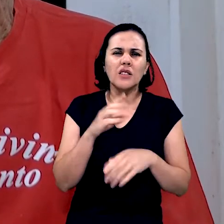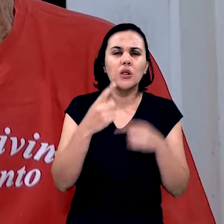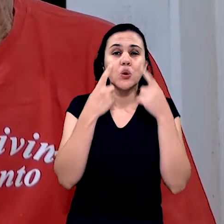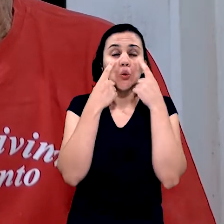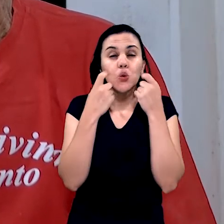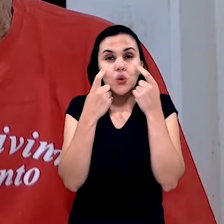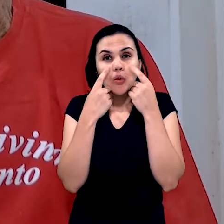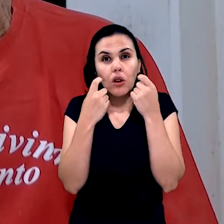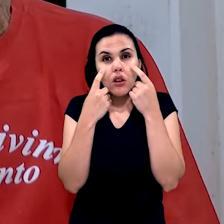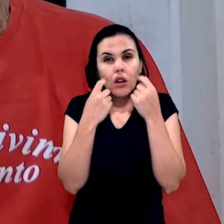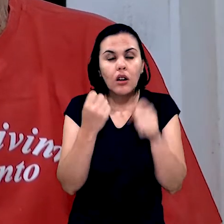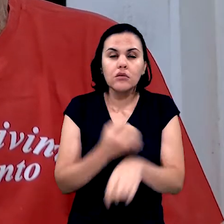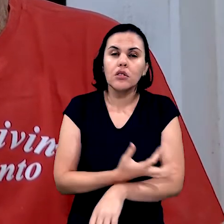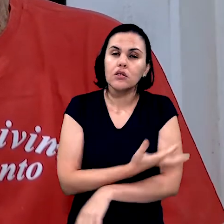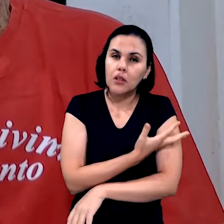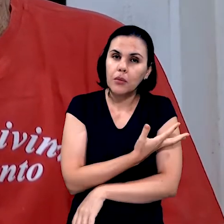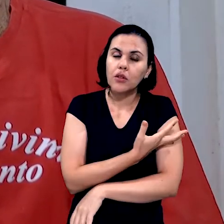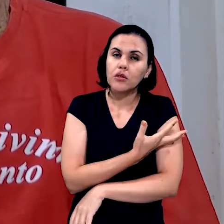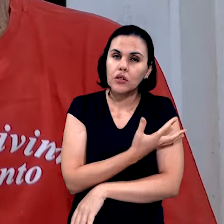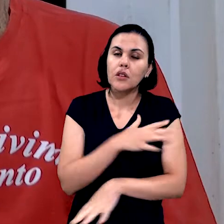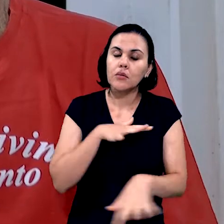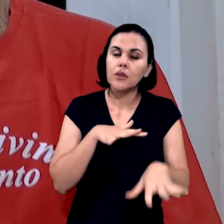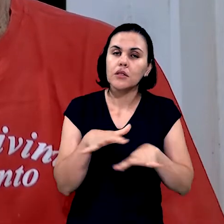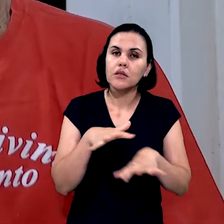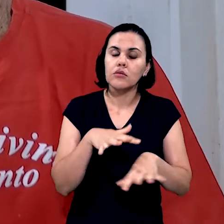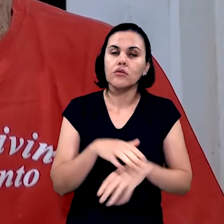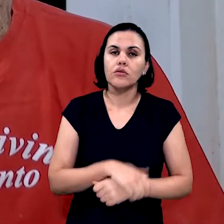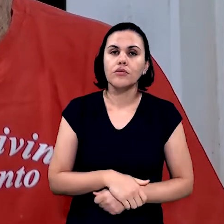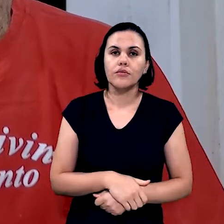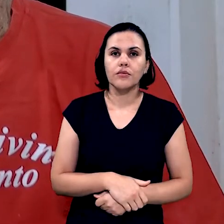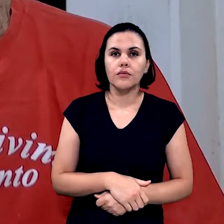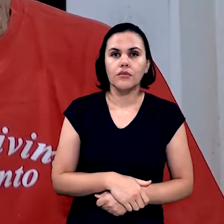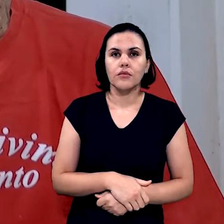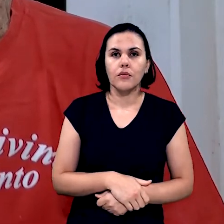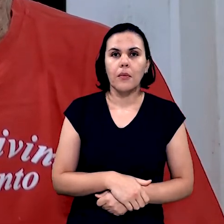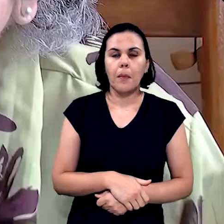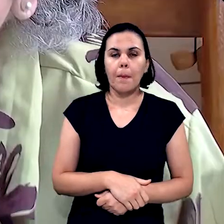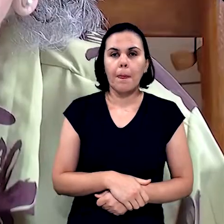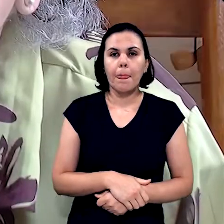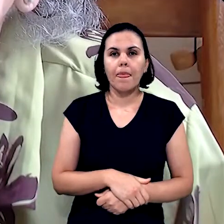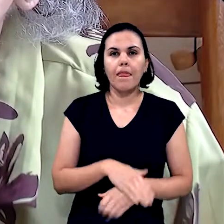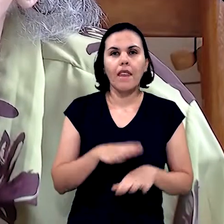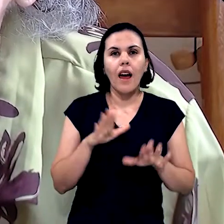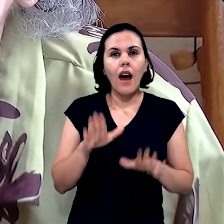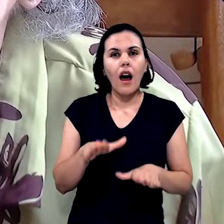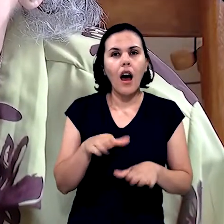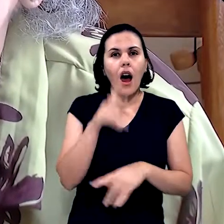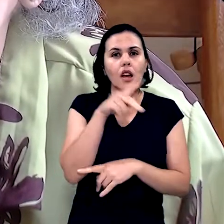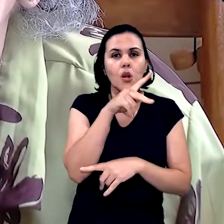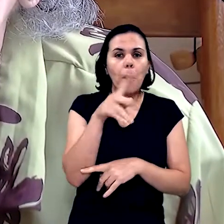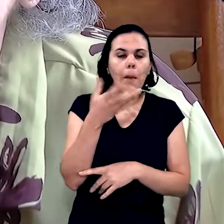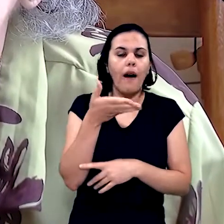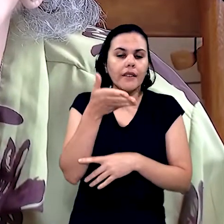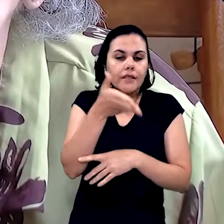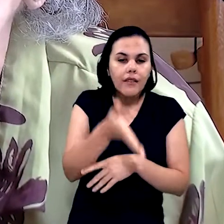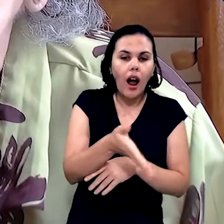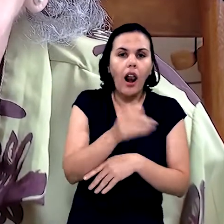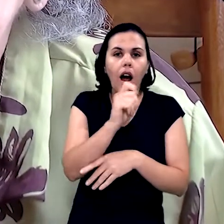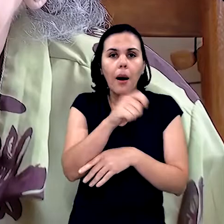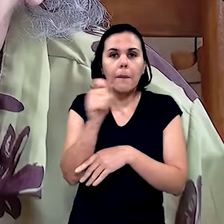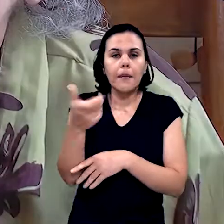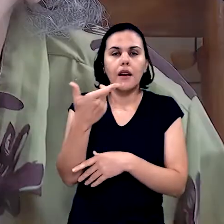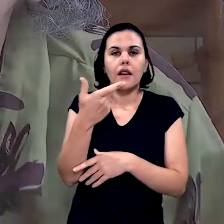ela chorando lá na... Então é uma coisa que você emociona muita gente. É, aí o padre que faz o que benze e